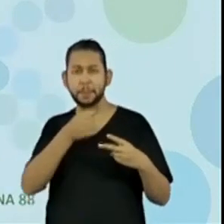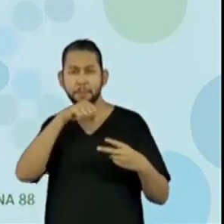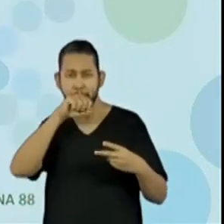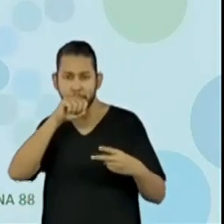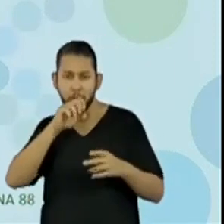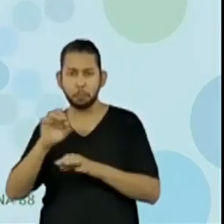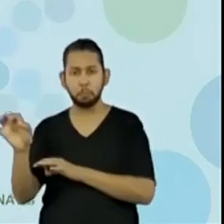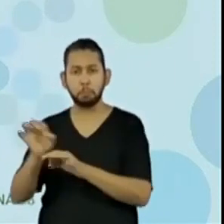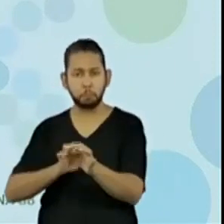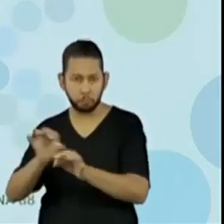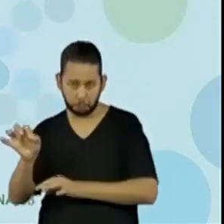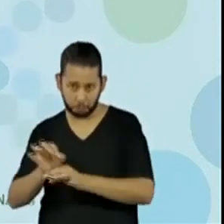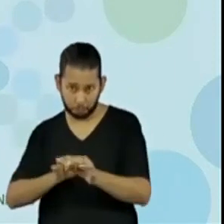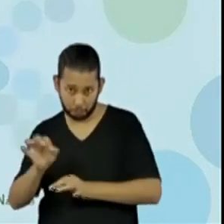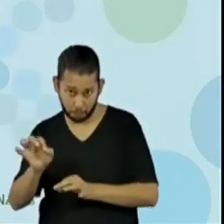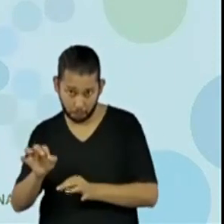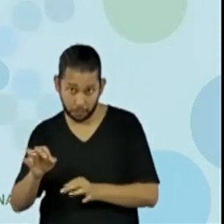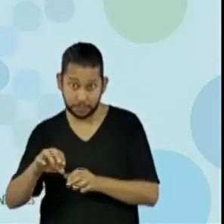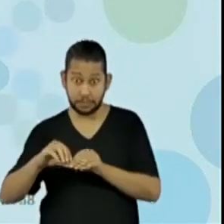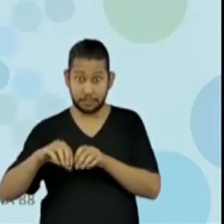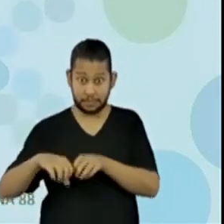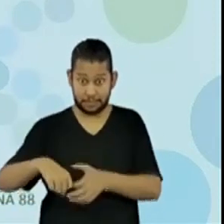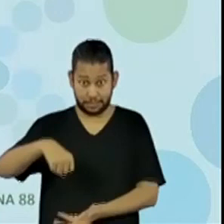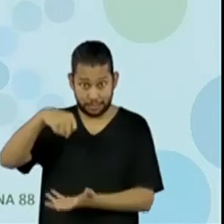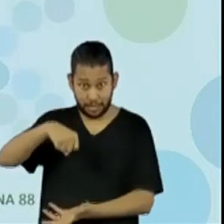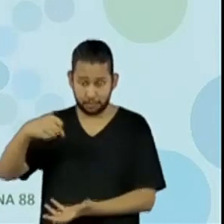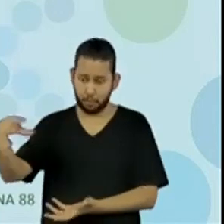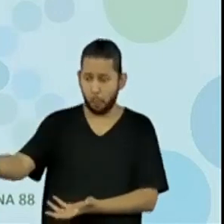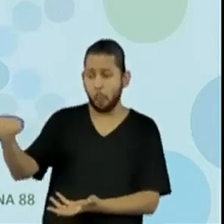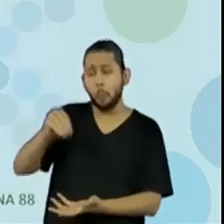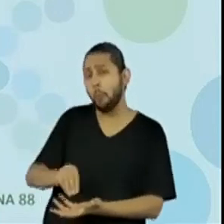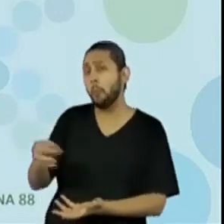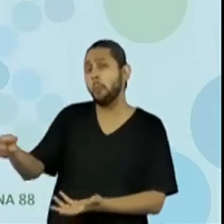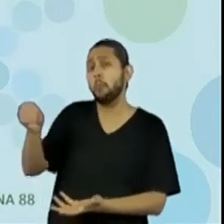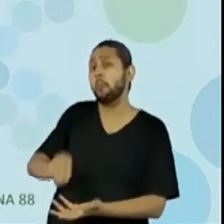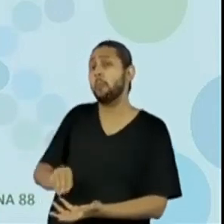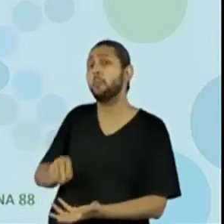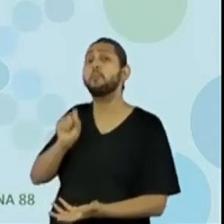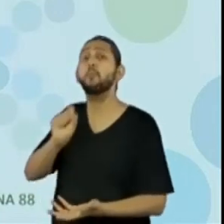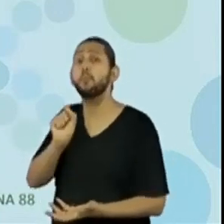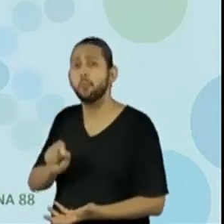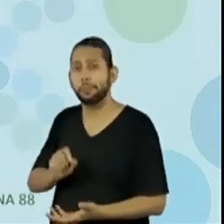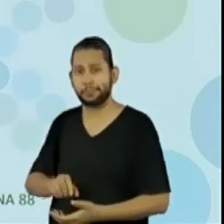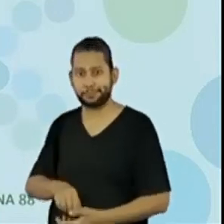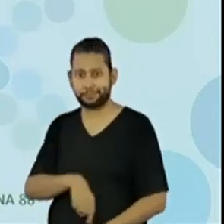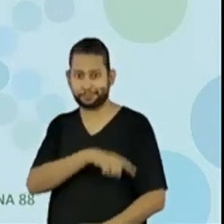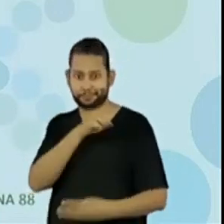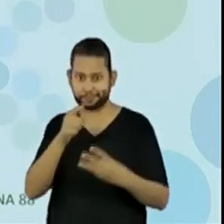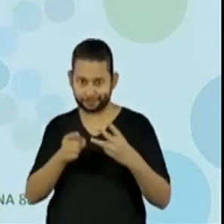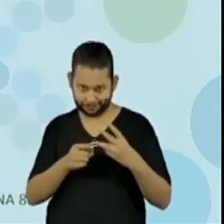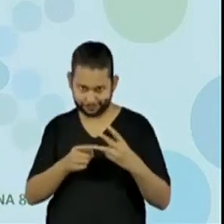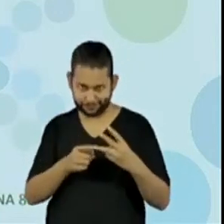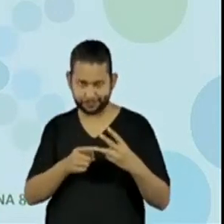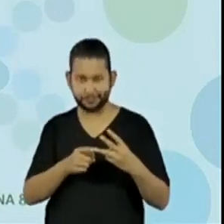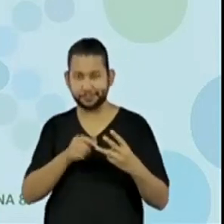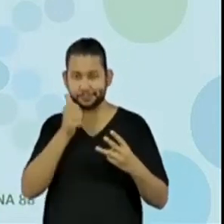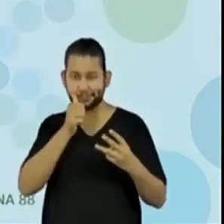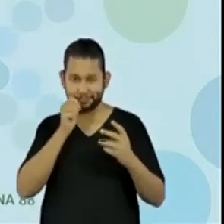vovó? E a questão 3, o que Chapeuzinho encontrou quando caminhava pela trilha?